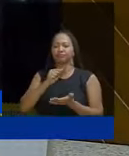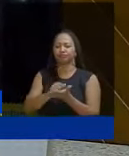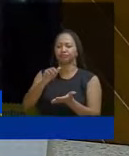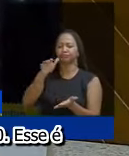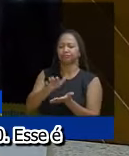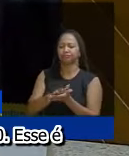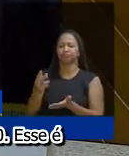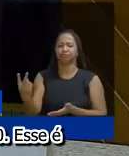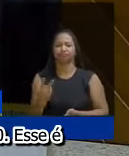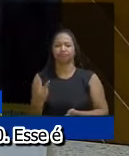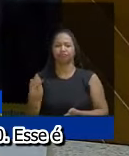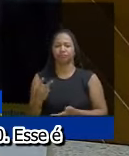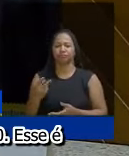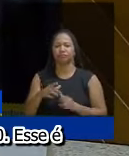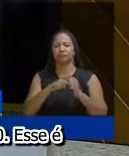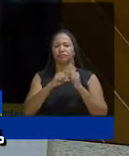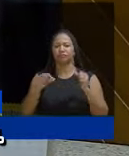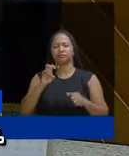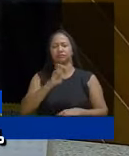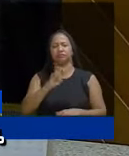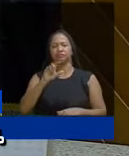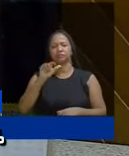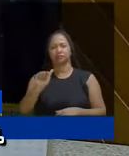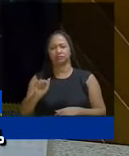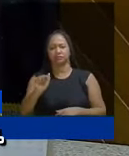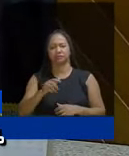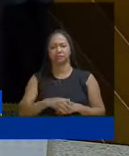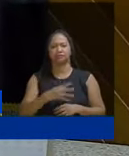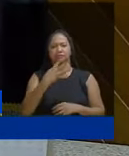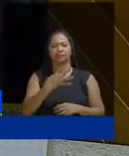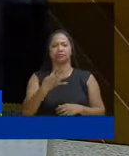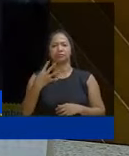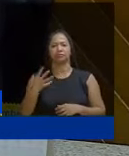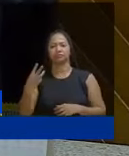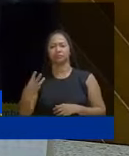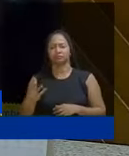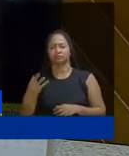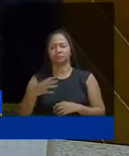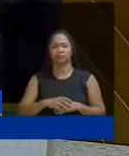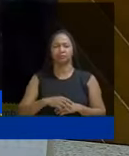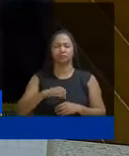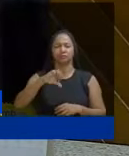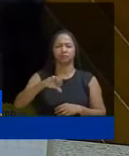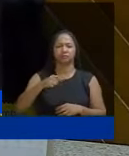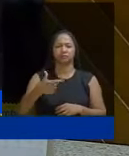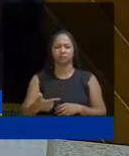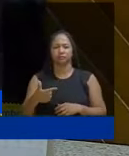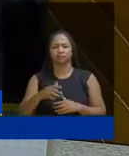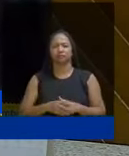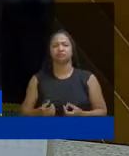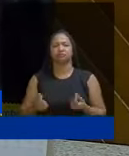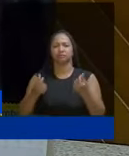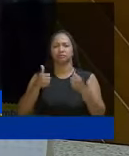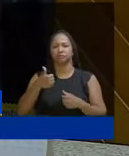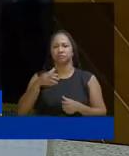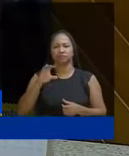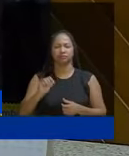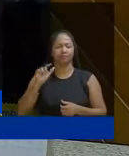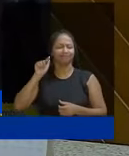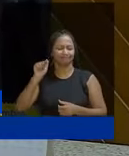prevista no artigo 57 da Lei 8.443, de 92, o valor de R$ 10 mil.